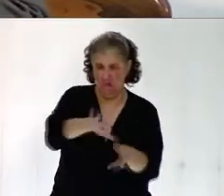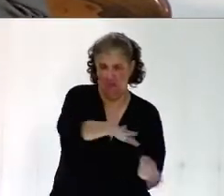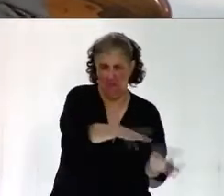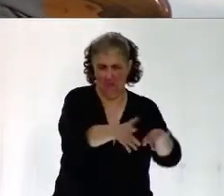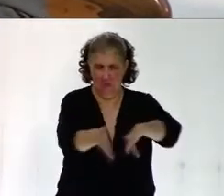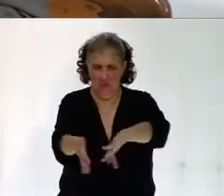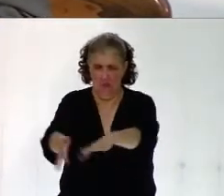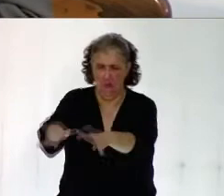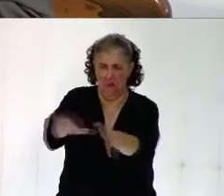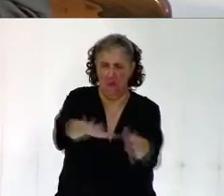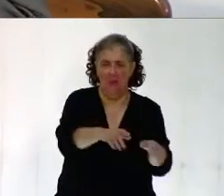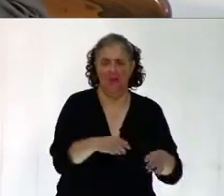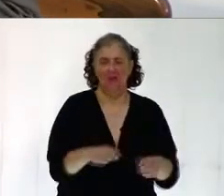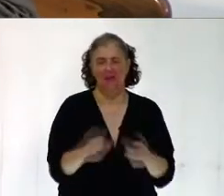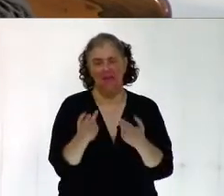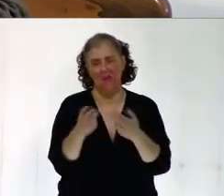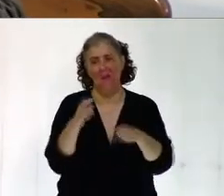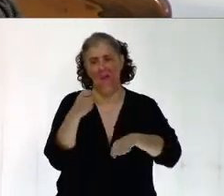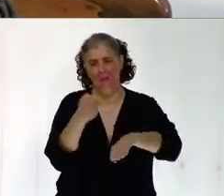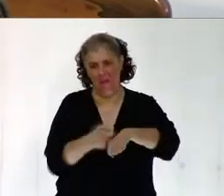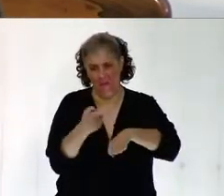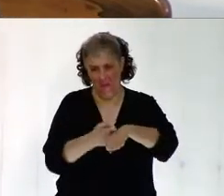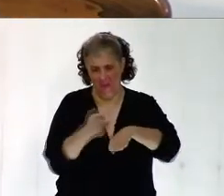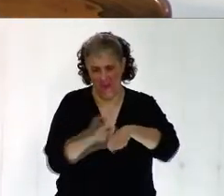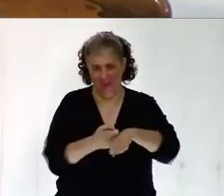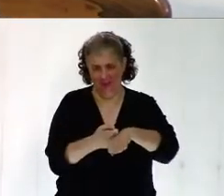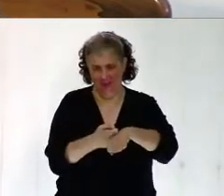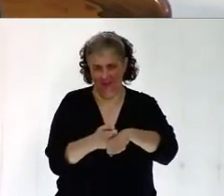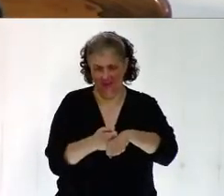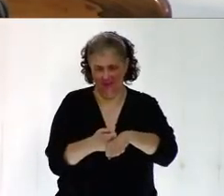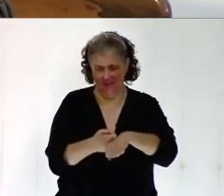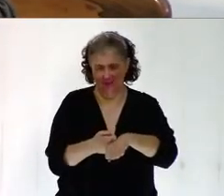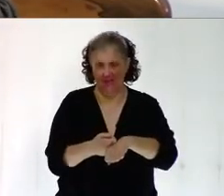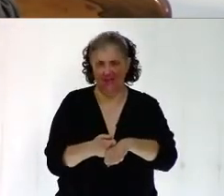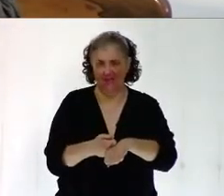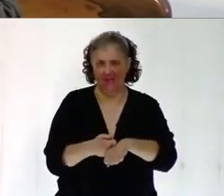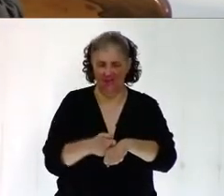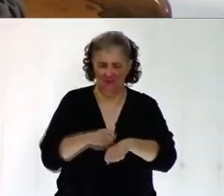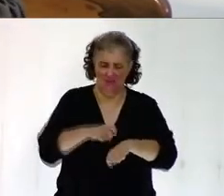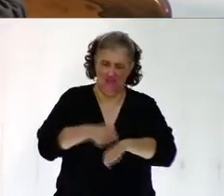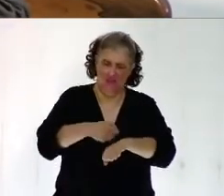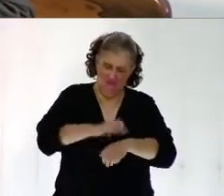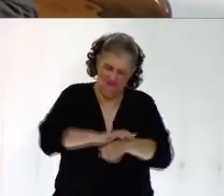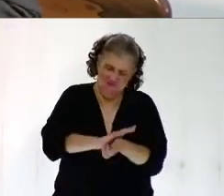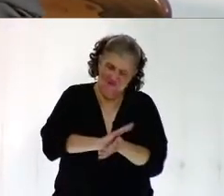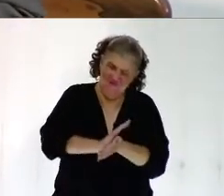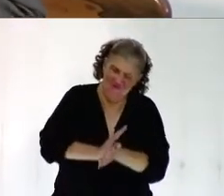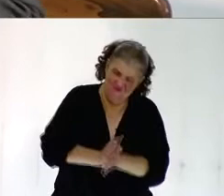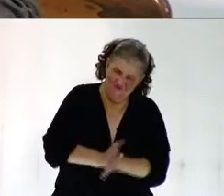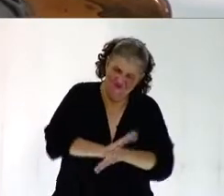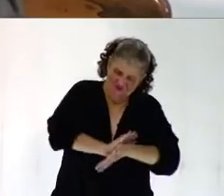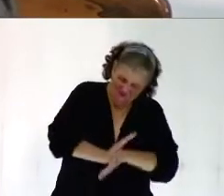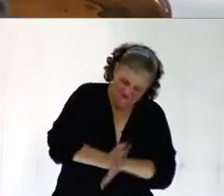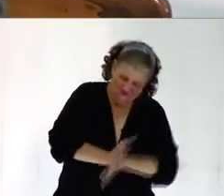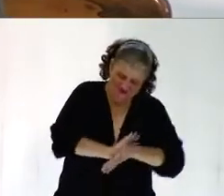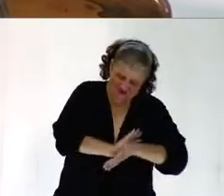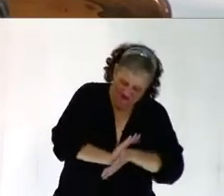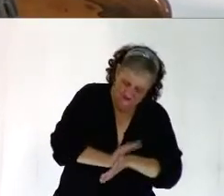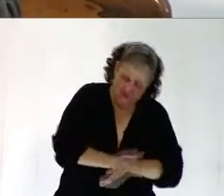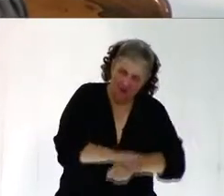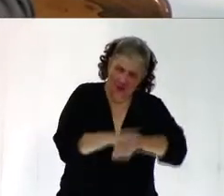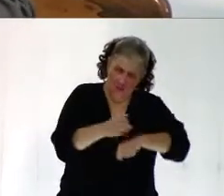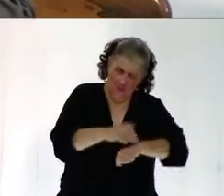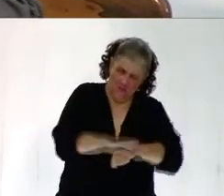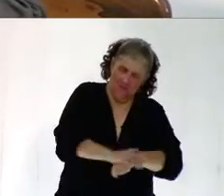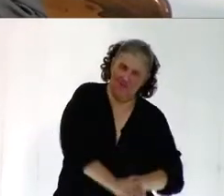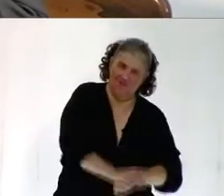se a pedra tivesse sido submetida a terríveis pressões e as serras